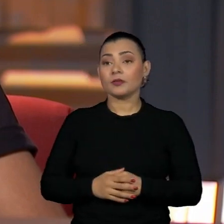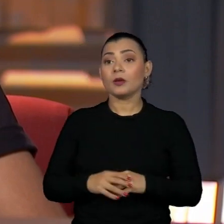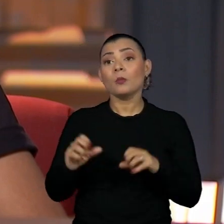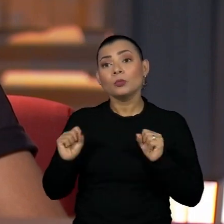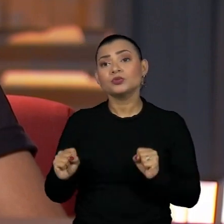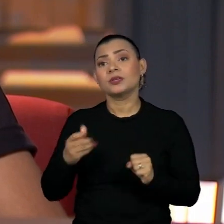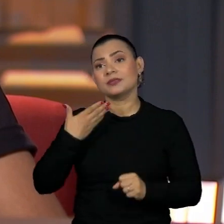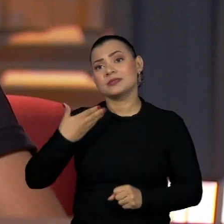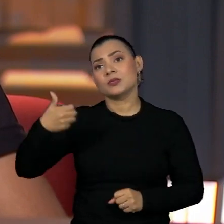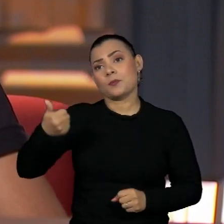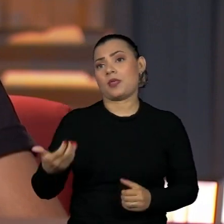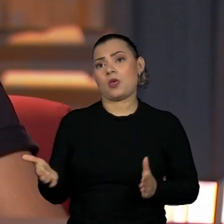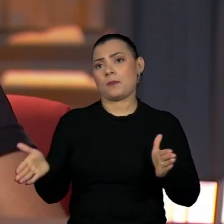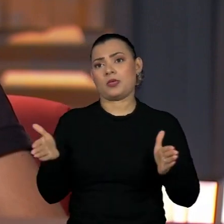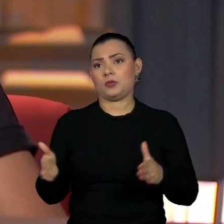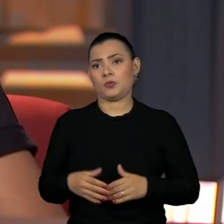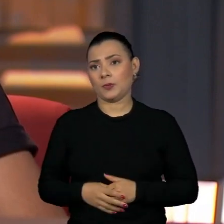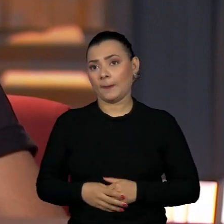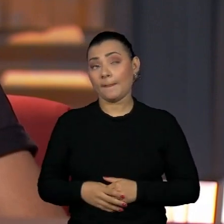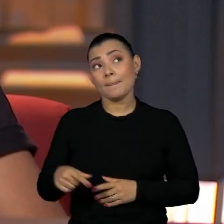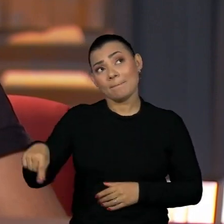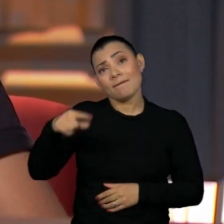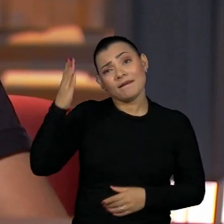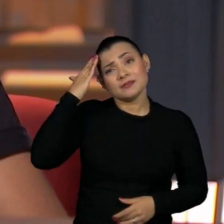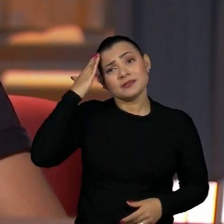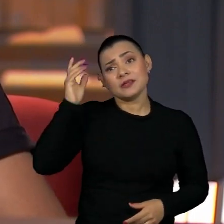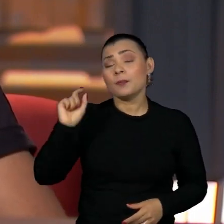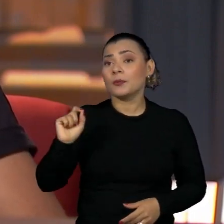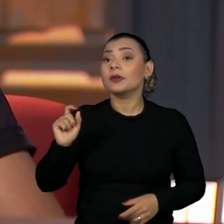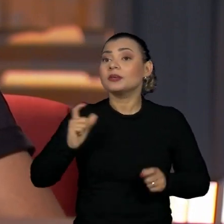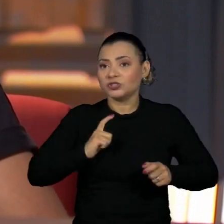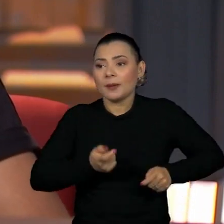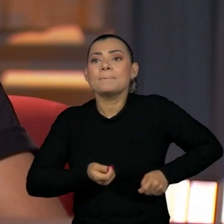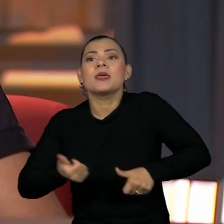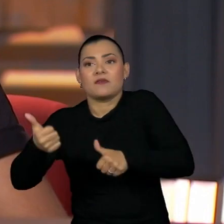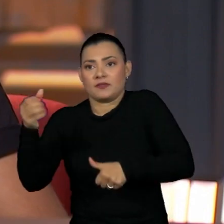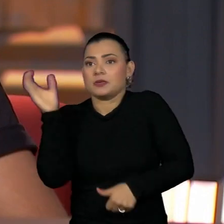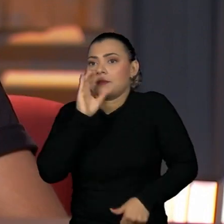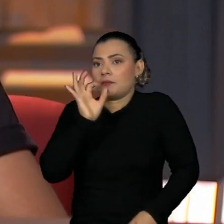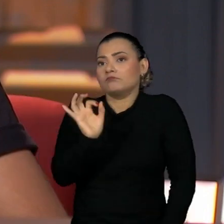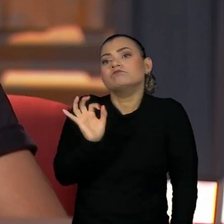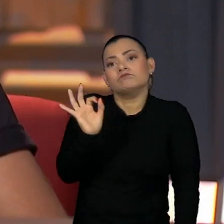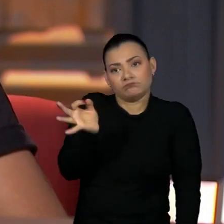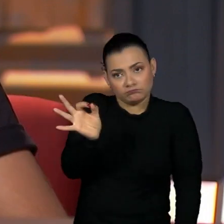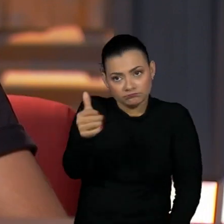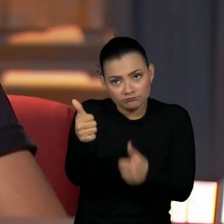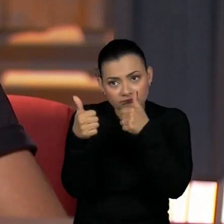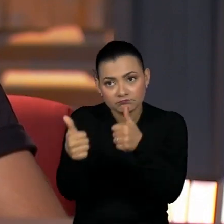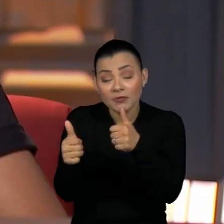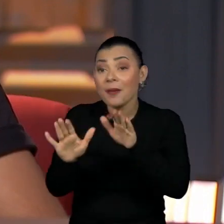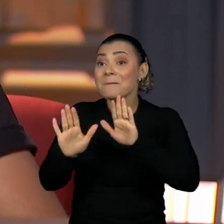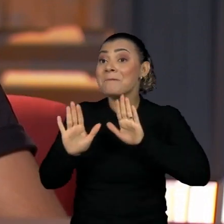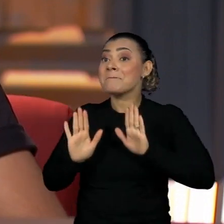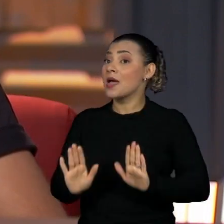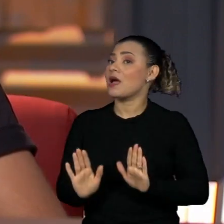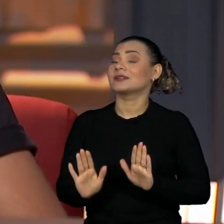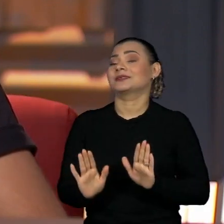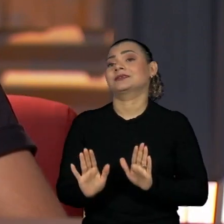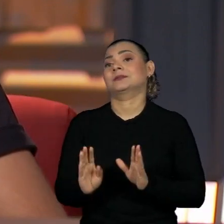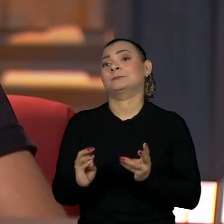sido muito melhor. Tipo, a gente sabe que deveria ter o auxílio emergencial, mas de certa